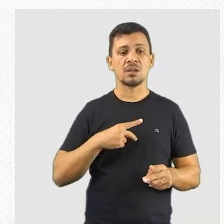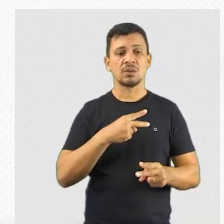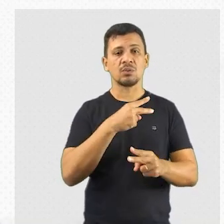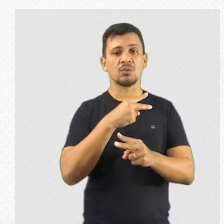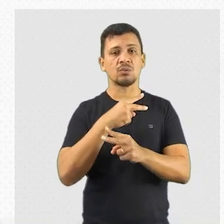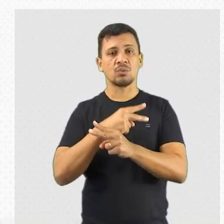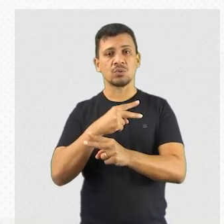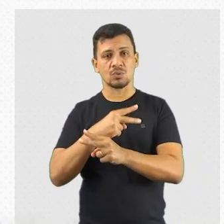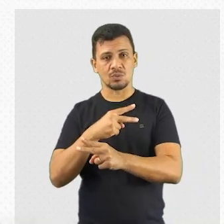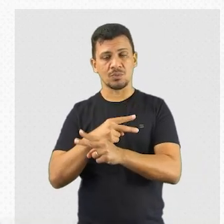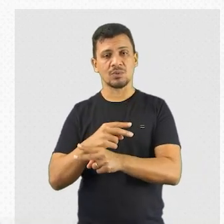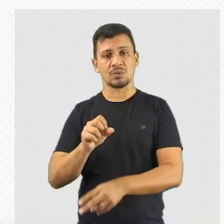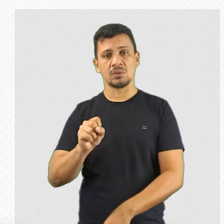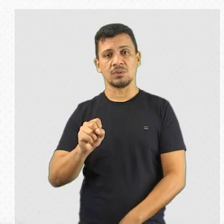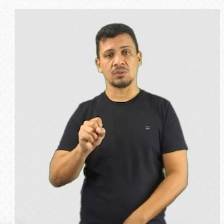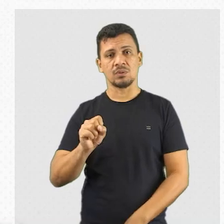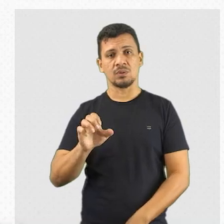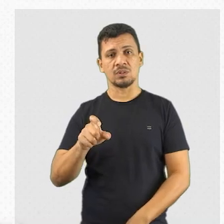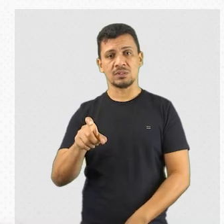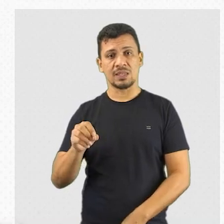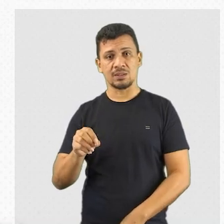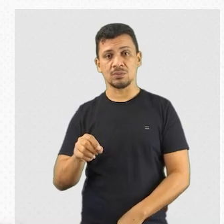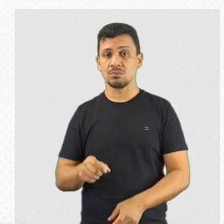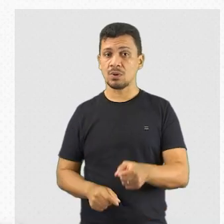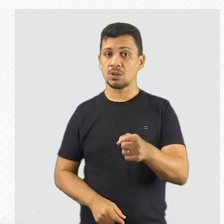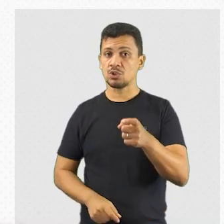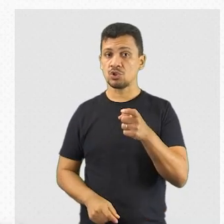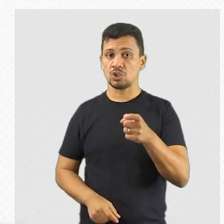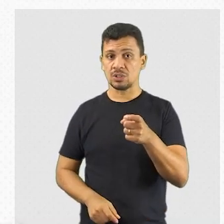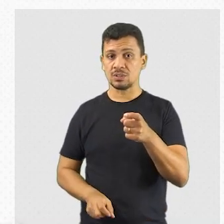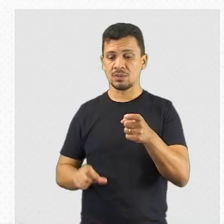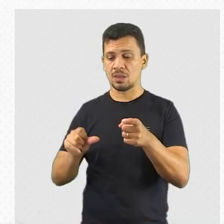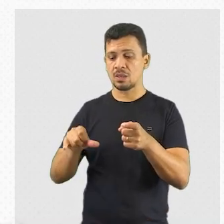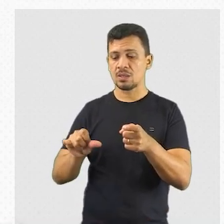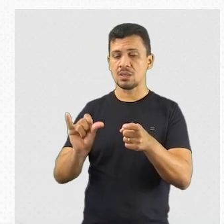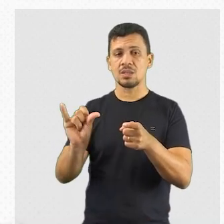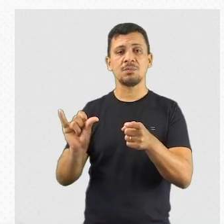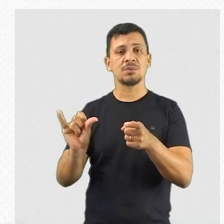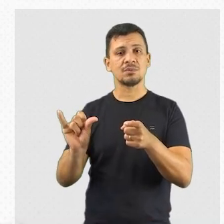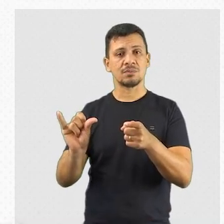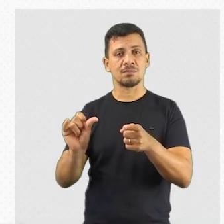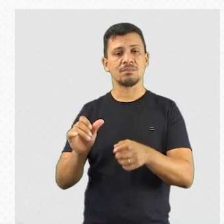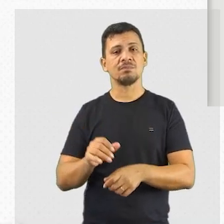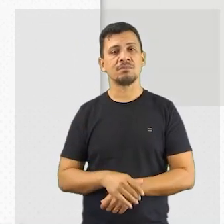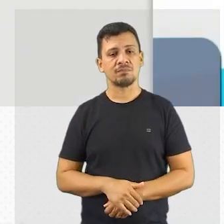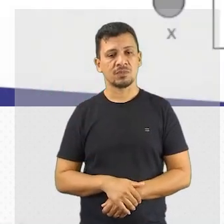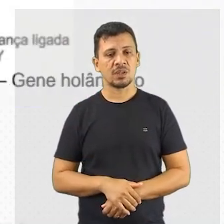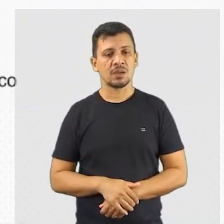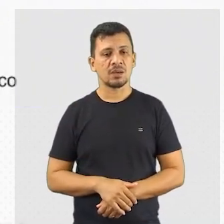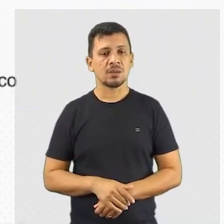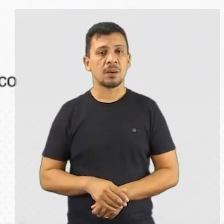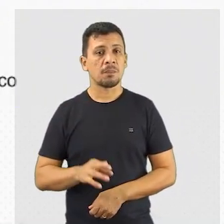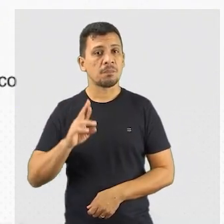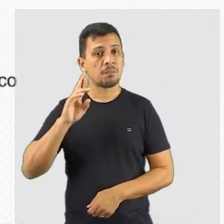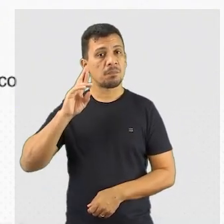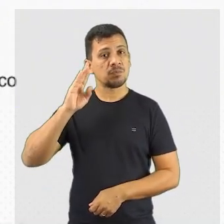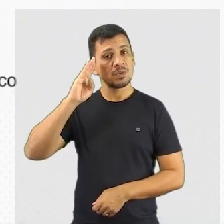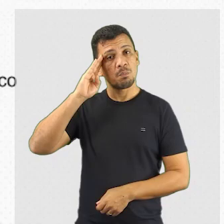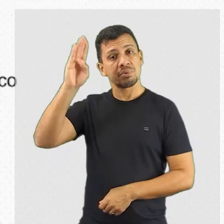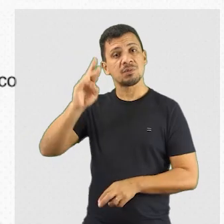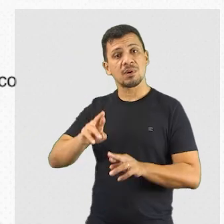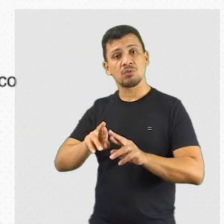cromossomos sexuais, né? No caso, o cromossomo X e o cromossomo Y. Essa é a principal diferença,